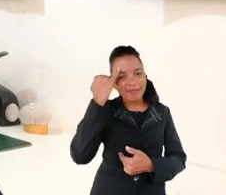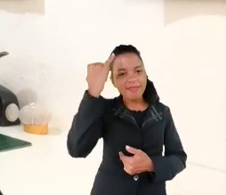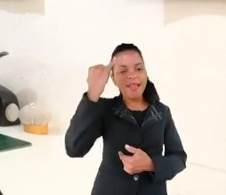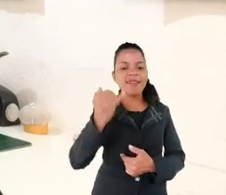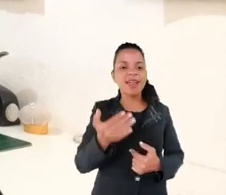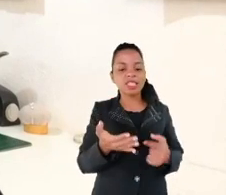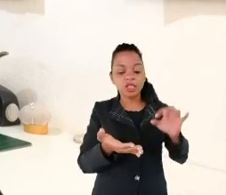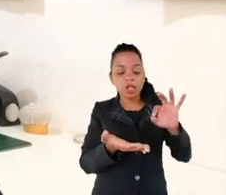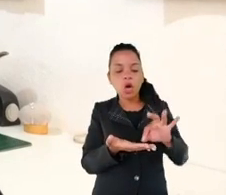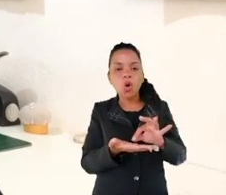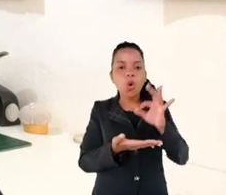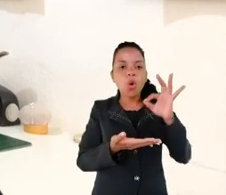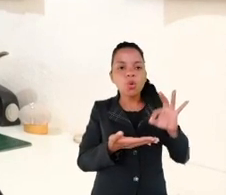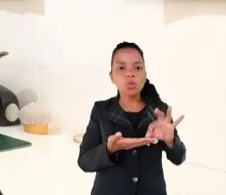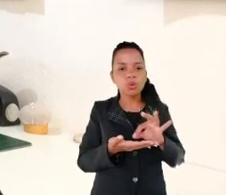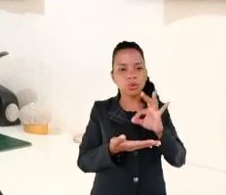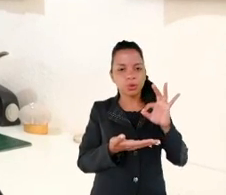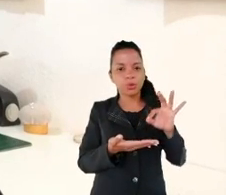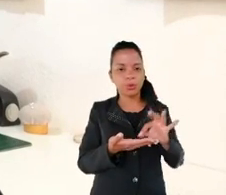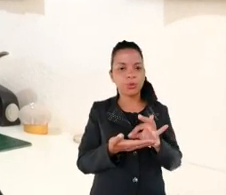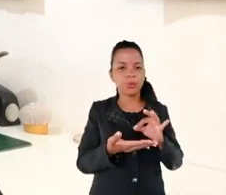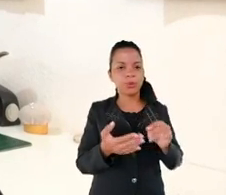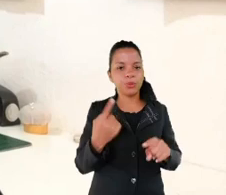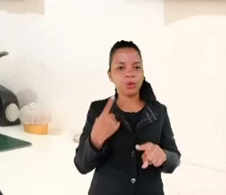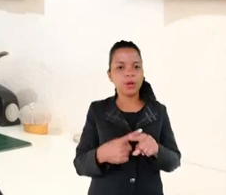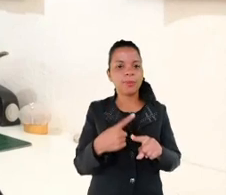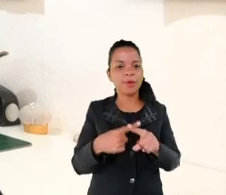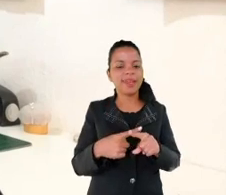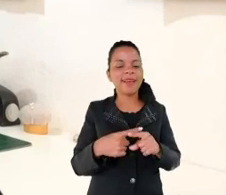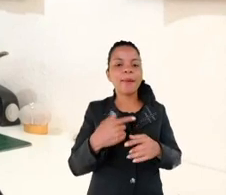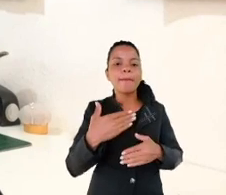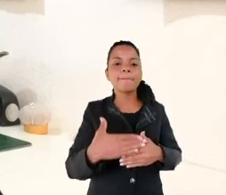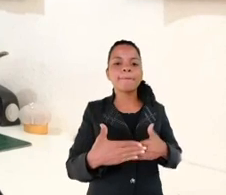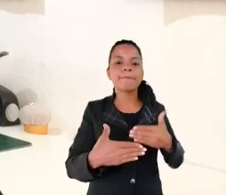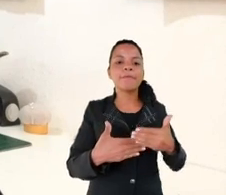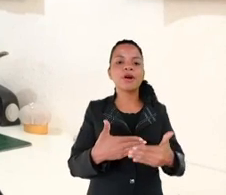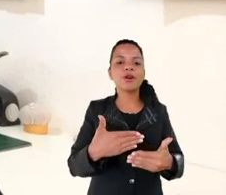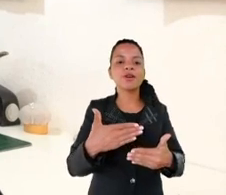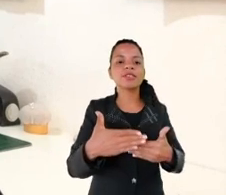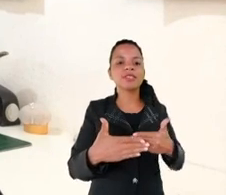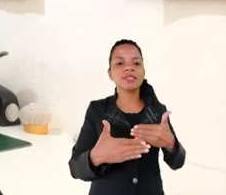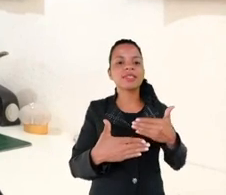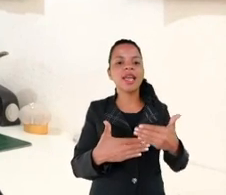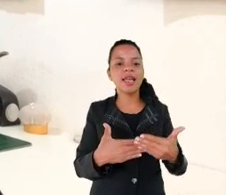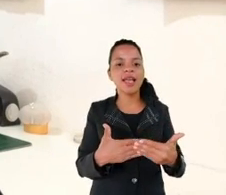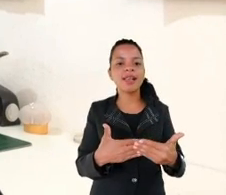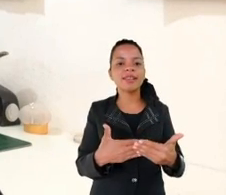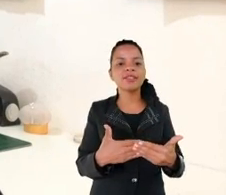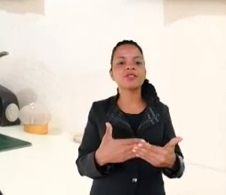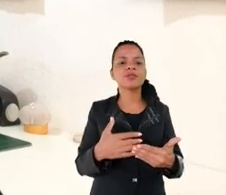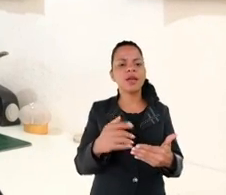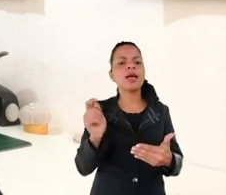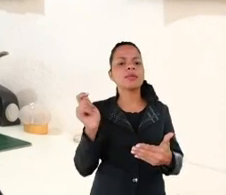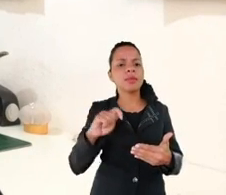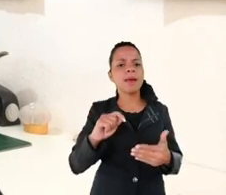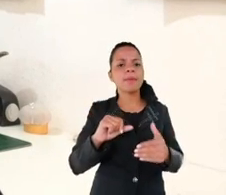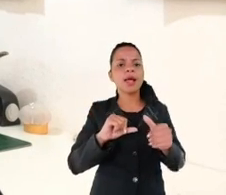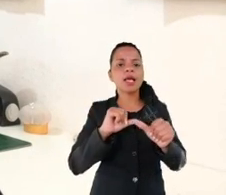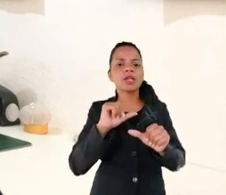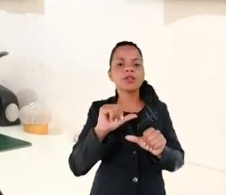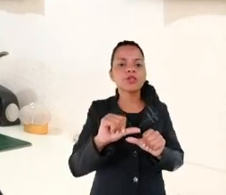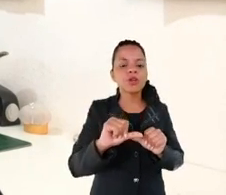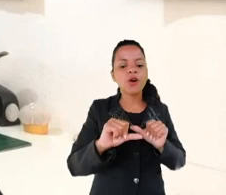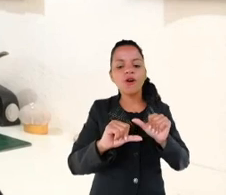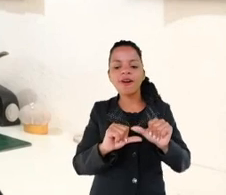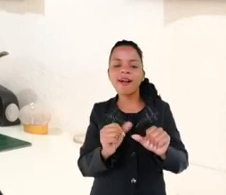esse processo, né, de uma construção que ela vai acontecendo, ela pode se modificando, um pouco Frankenstein,